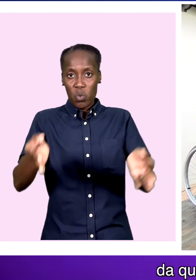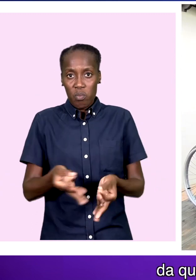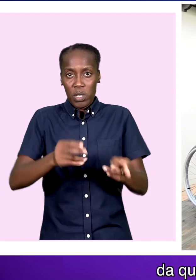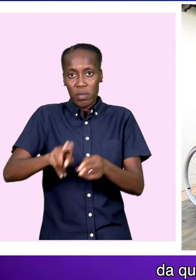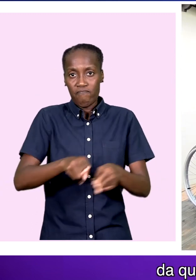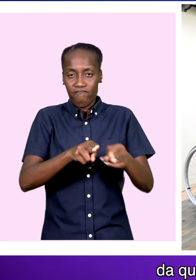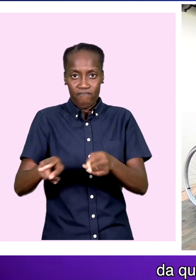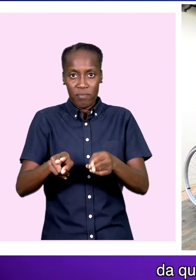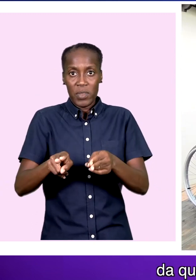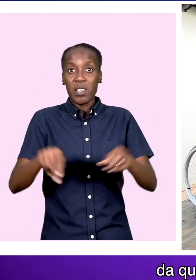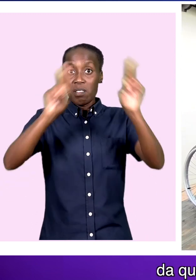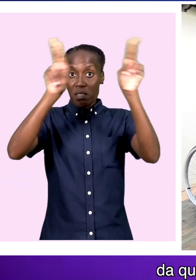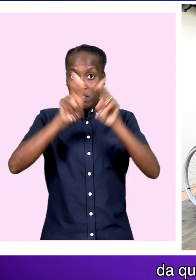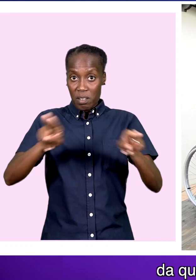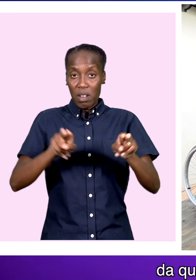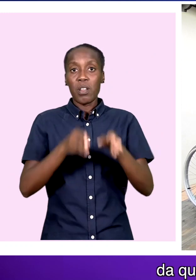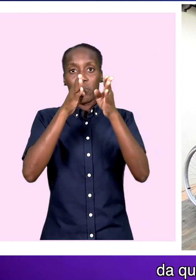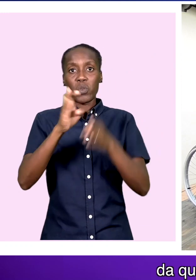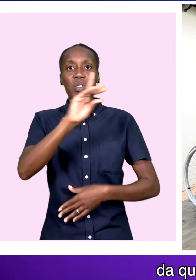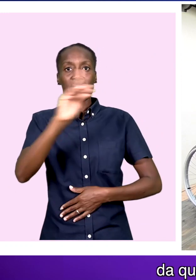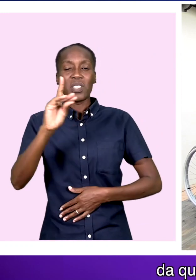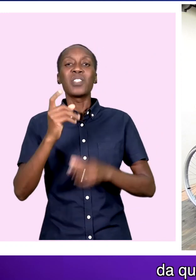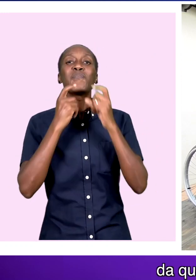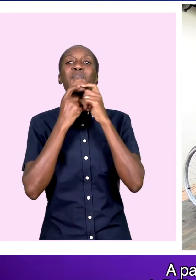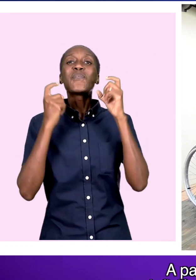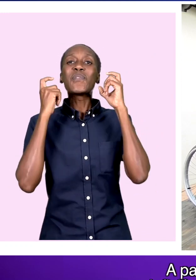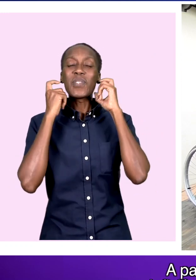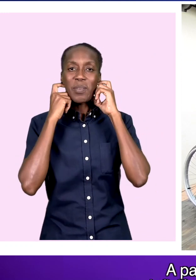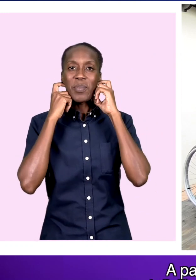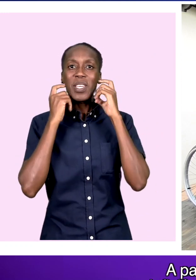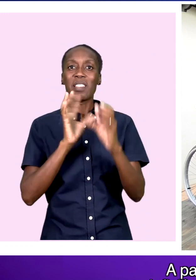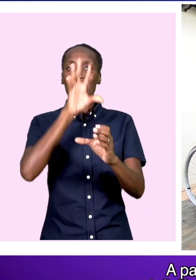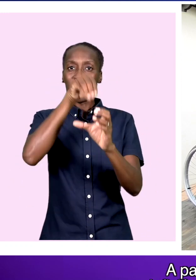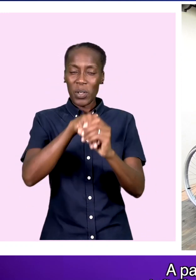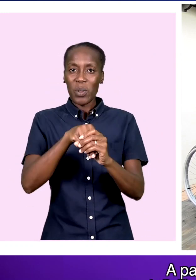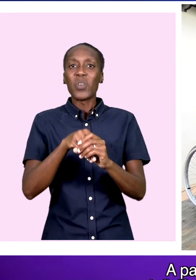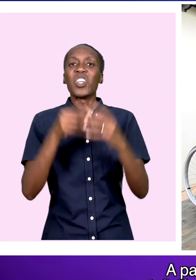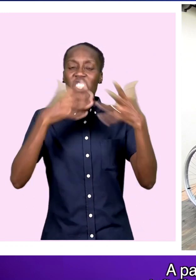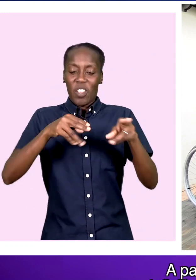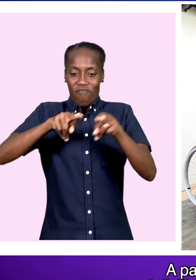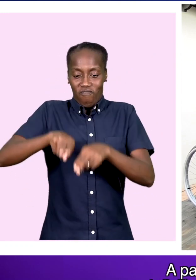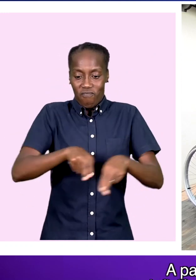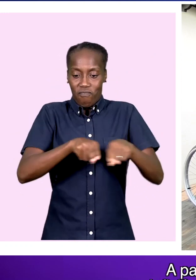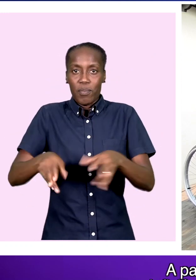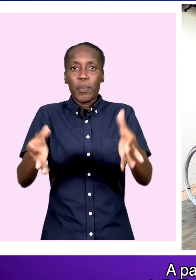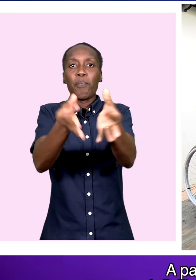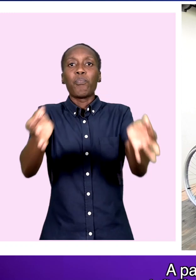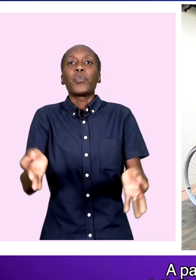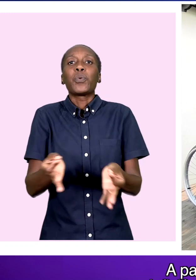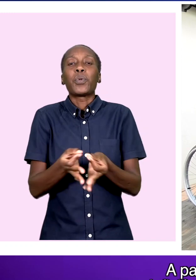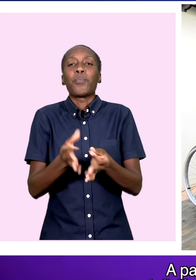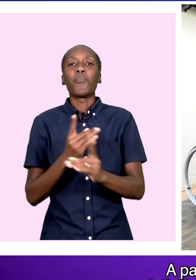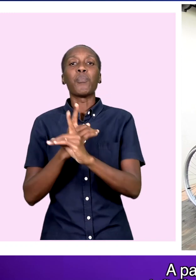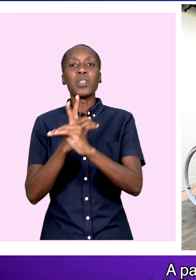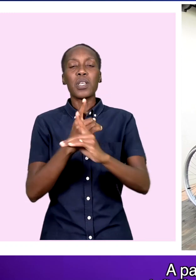qual Moçambique é parte. Moçambique ratificou esta convenção. E a participação política das pessoas com deficiência